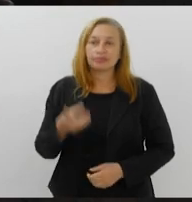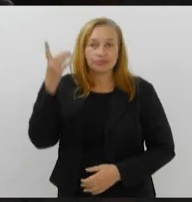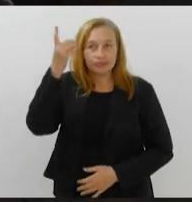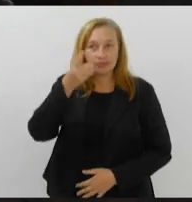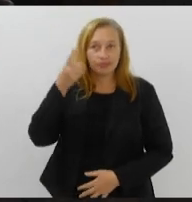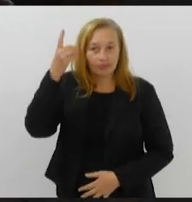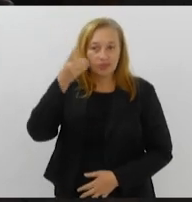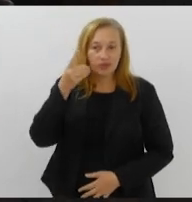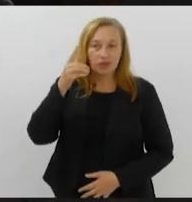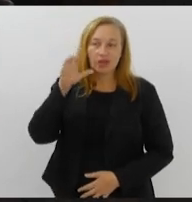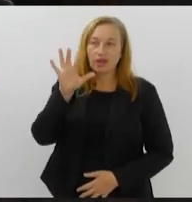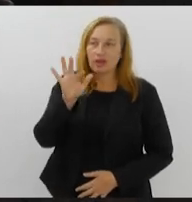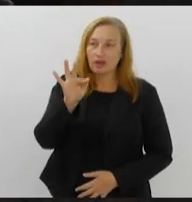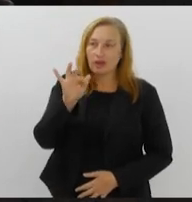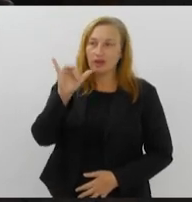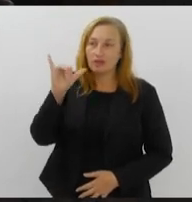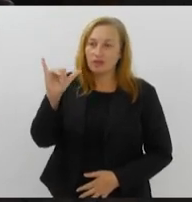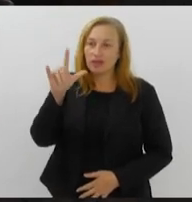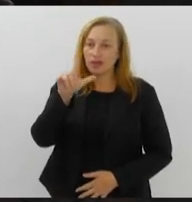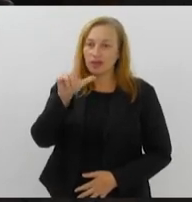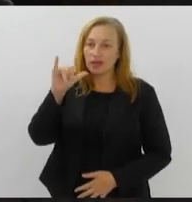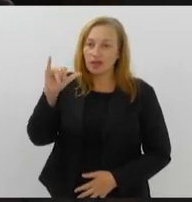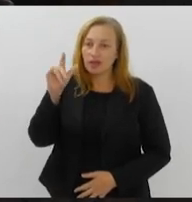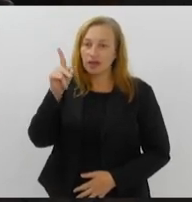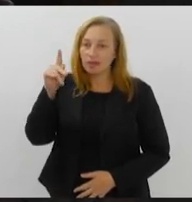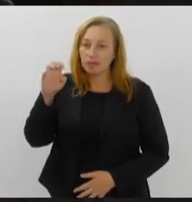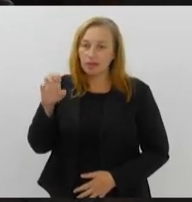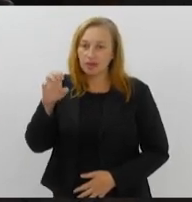Deputado Felipe Soares.